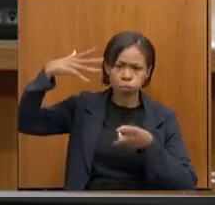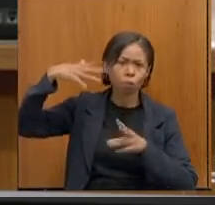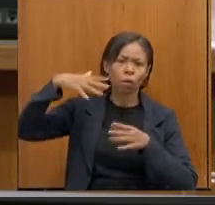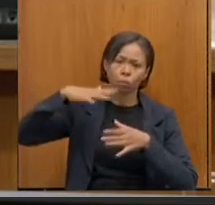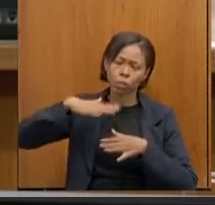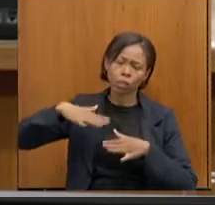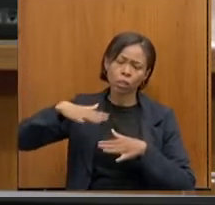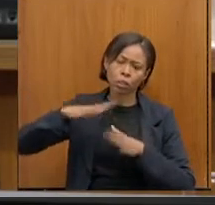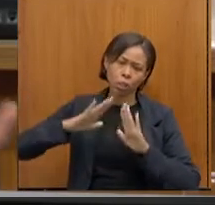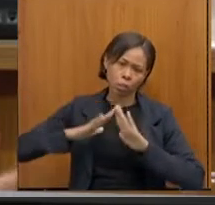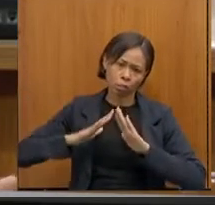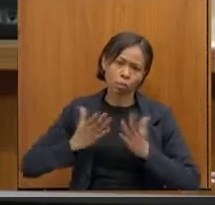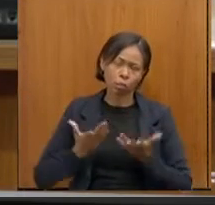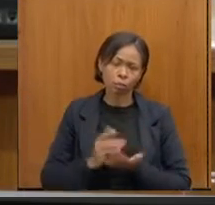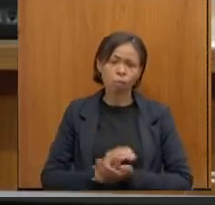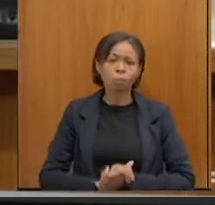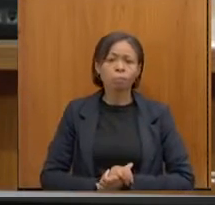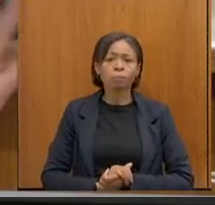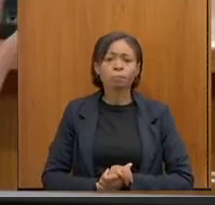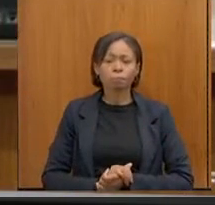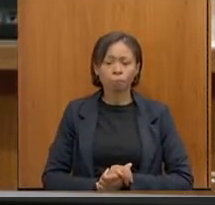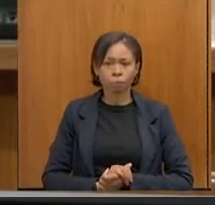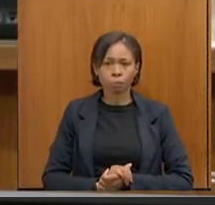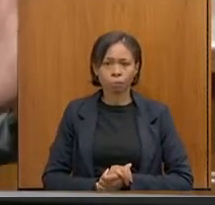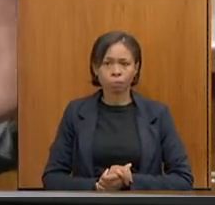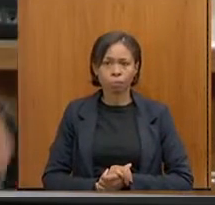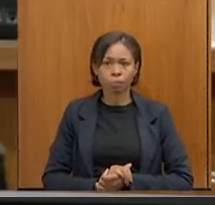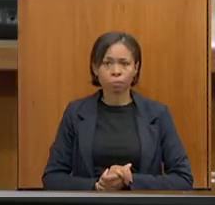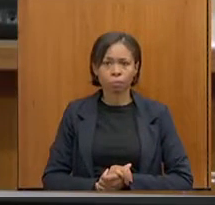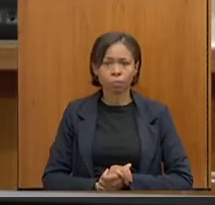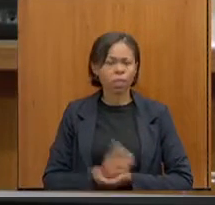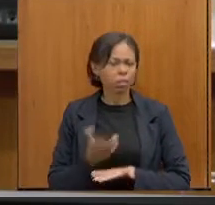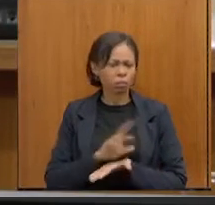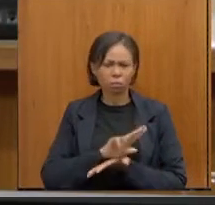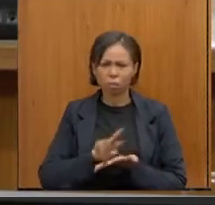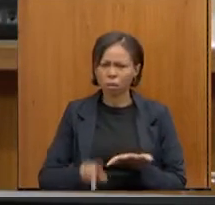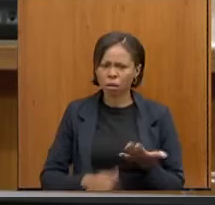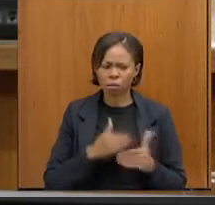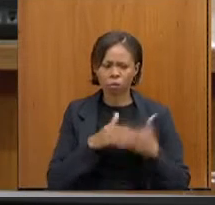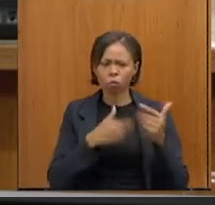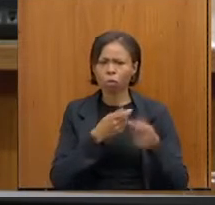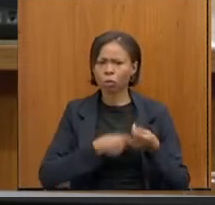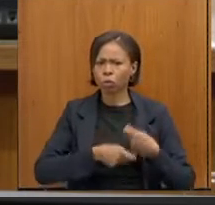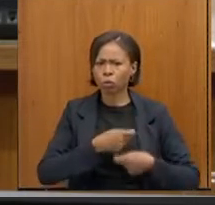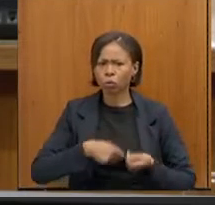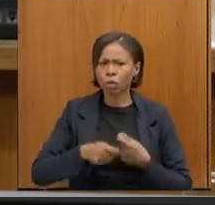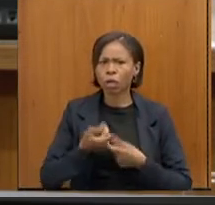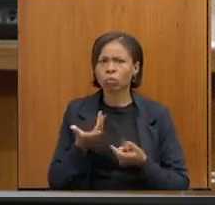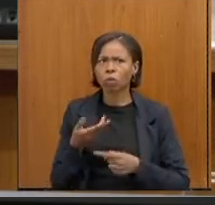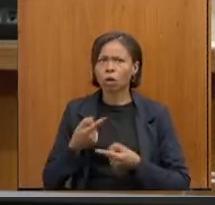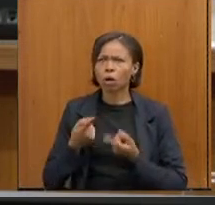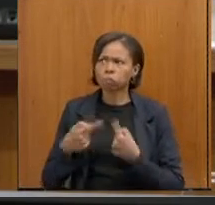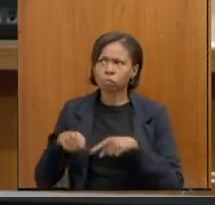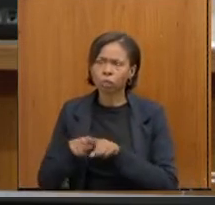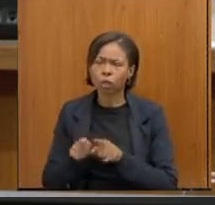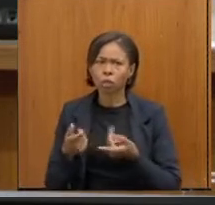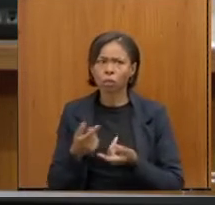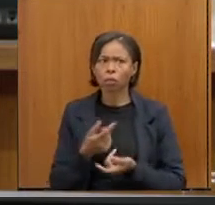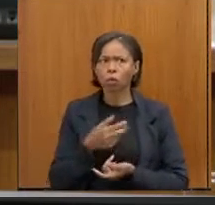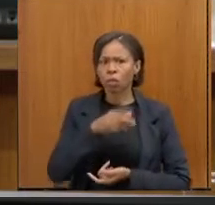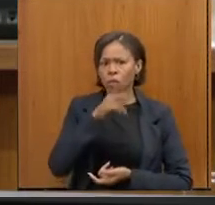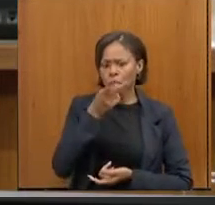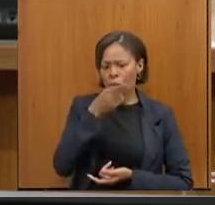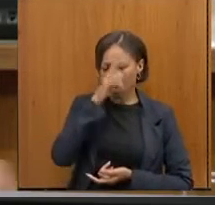enxergando e desenvolver prometo econômico comportamentais cooperativismo arranjos produtivos locais reurb-e